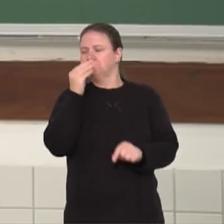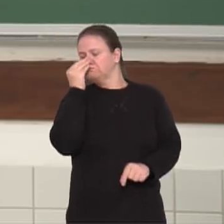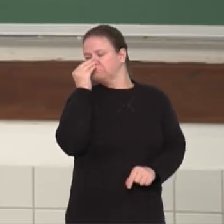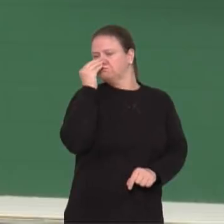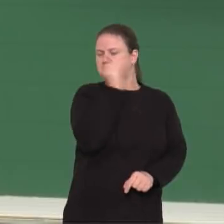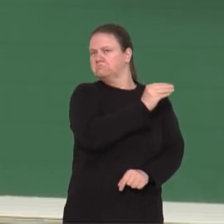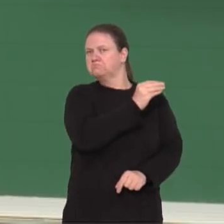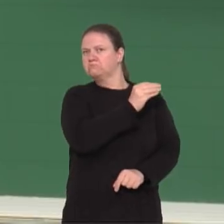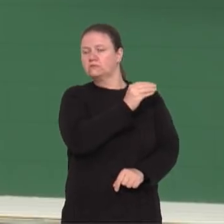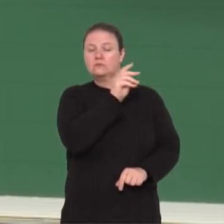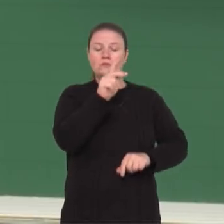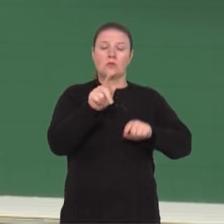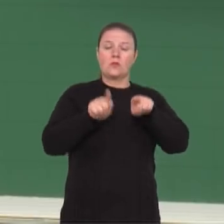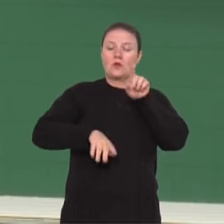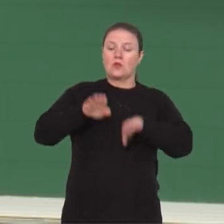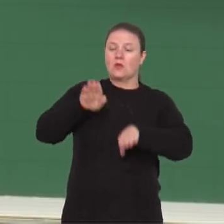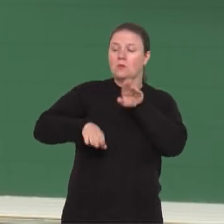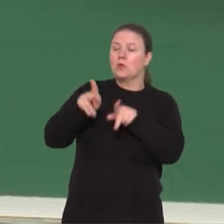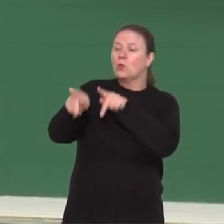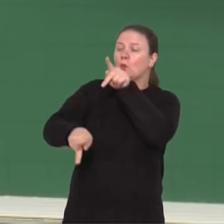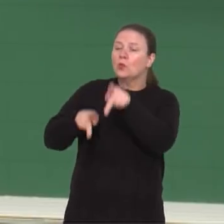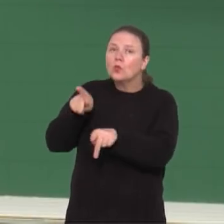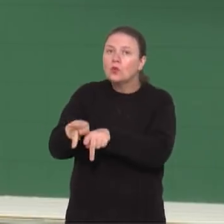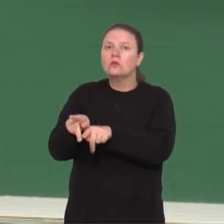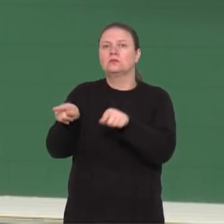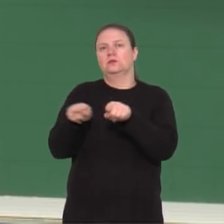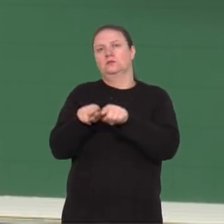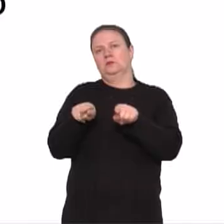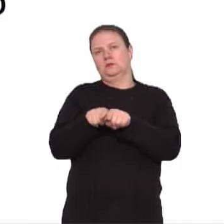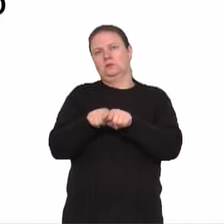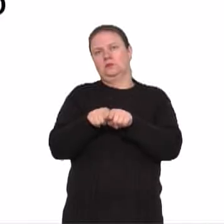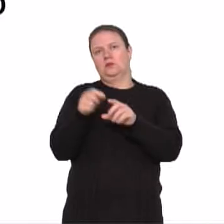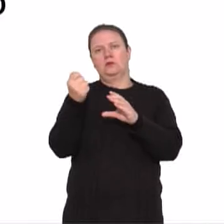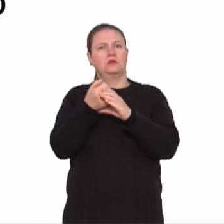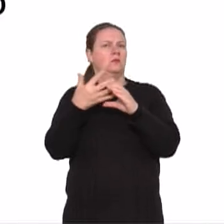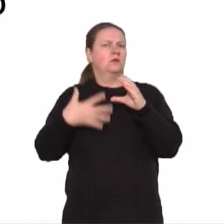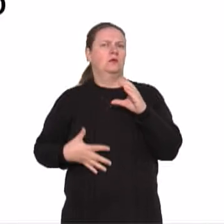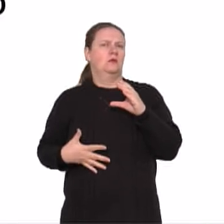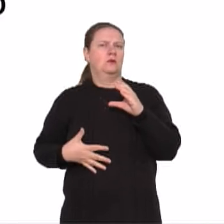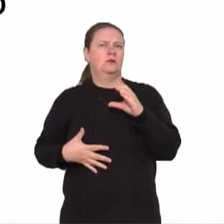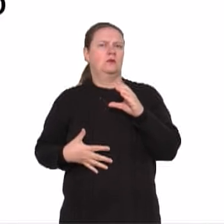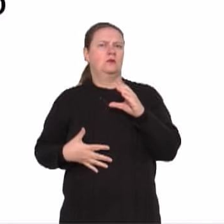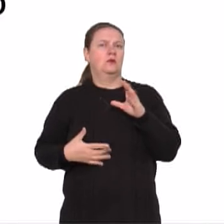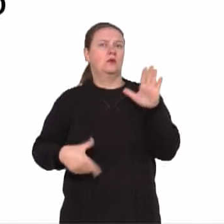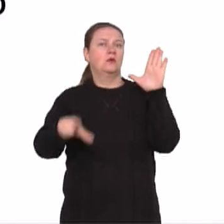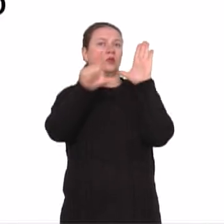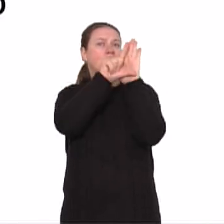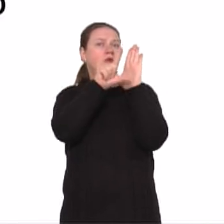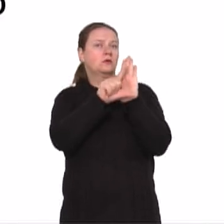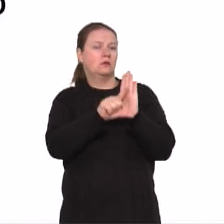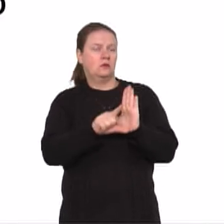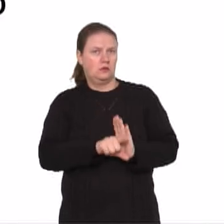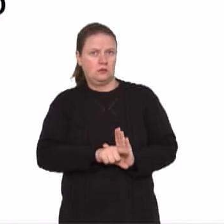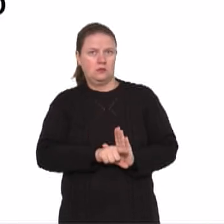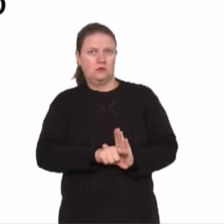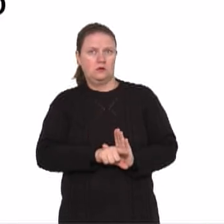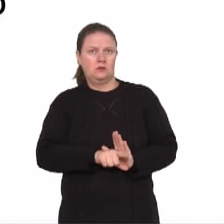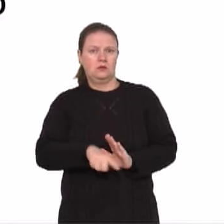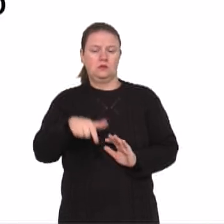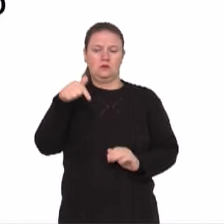discriminação a determinados povos, né? Como que isso se caracteriza no nosso Código de Leis? Então, existe uma lei ali,